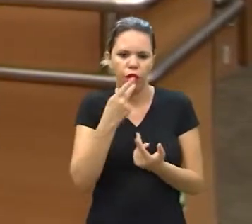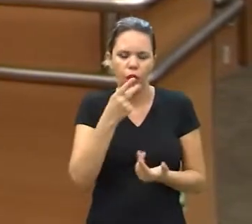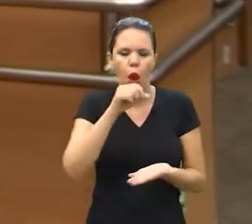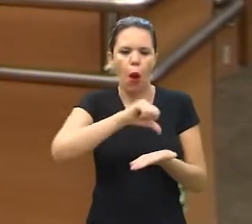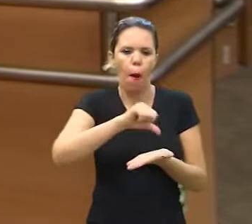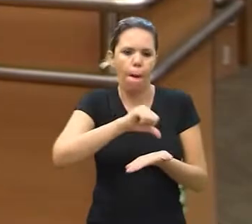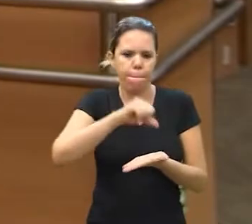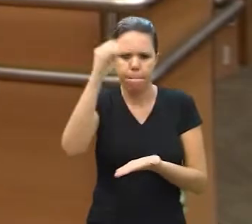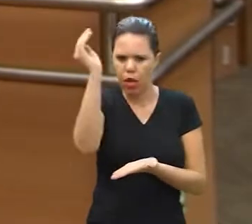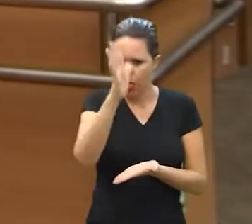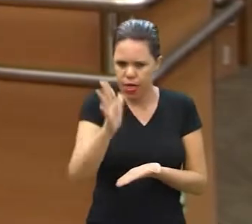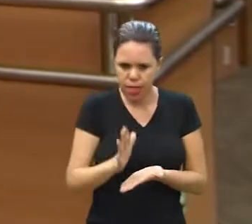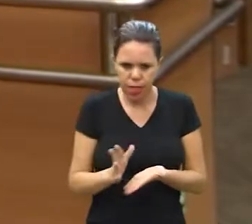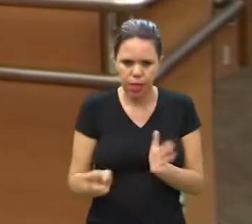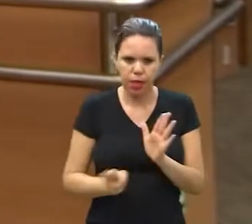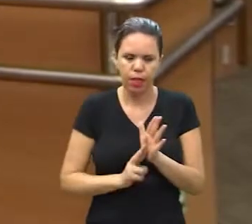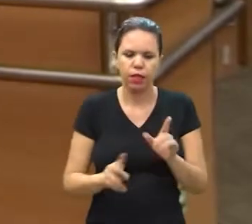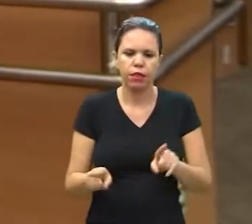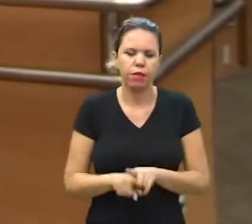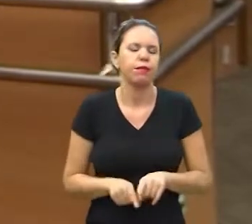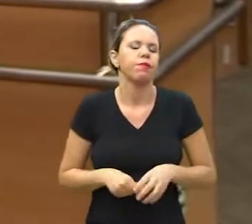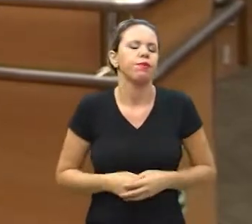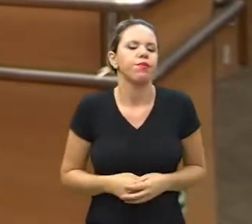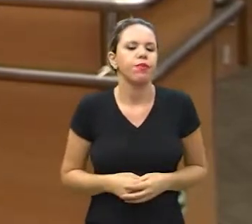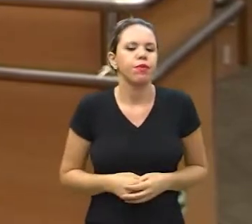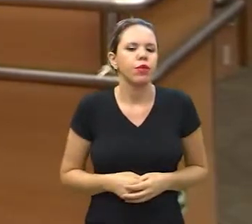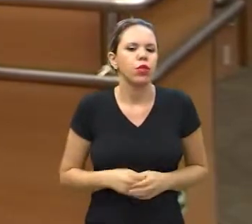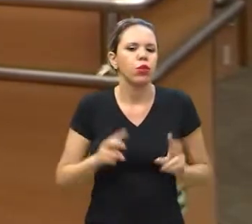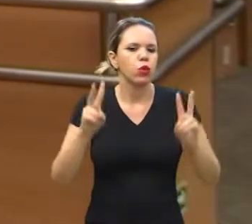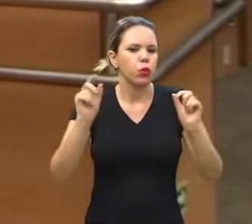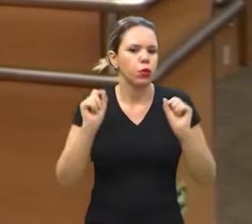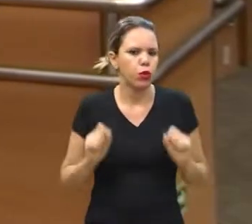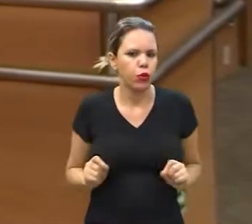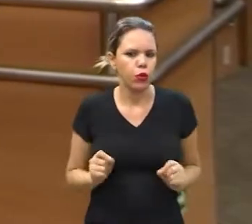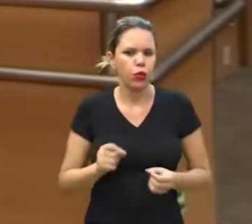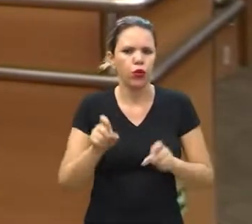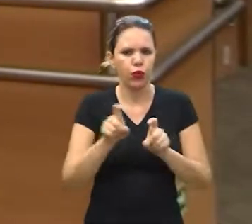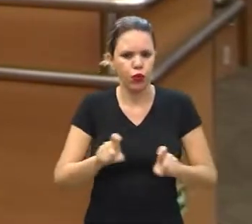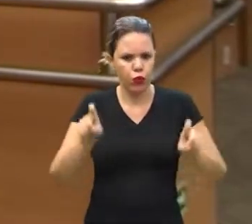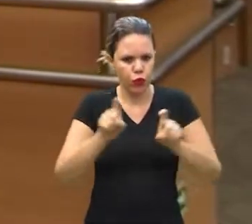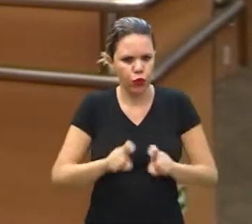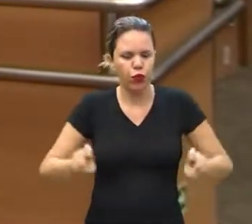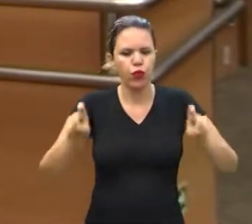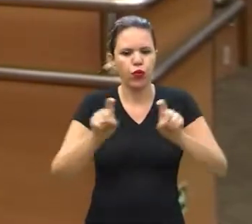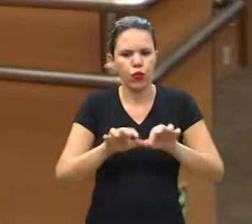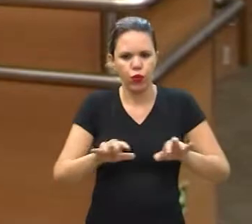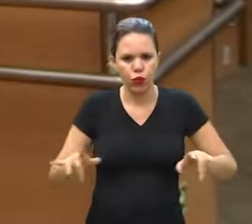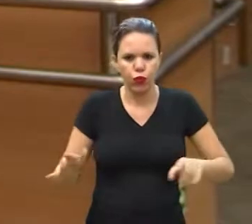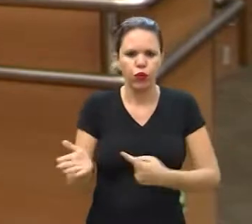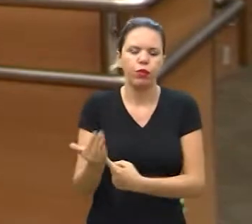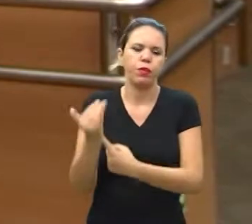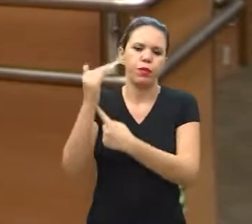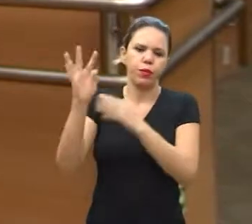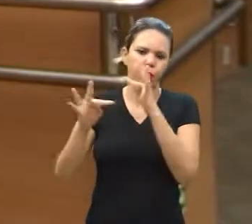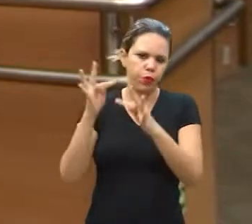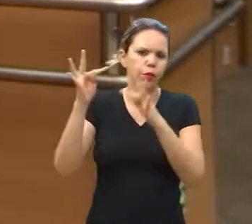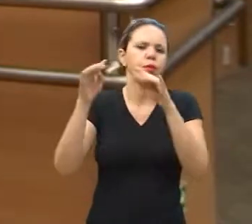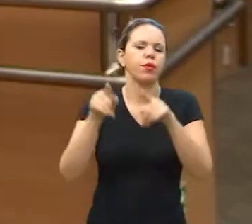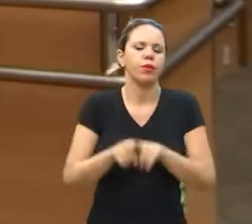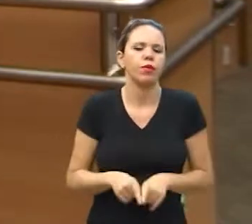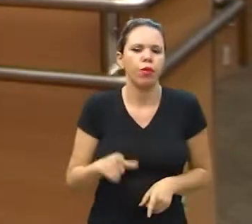um polo nacional, referência na questão de informática, digitalização,